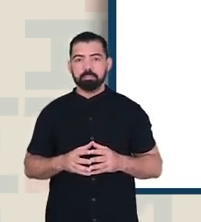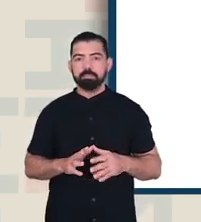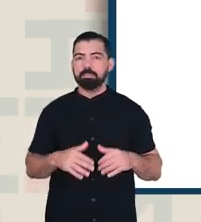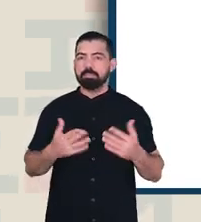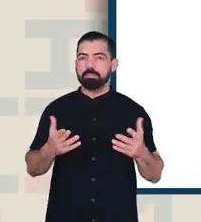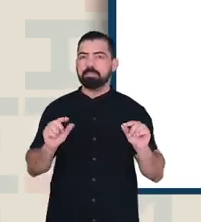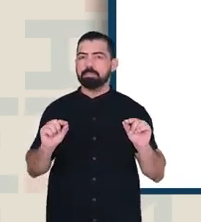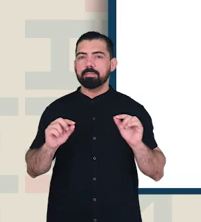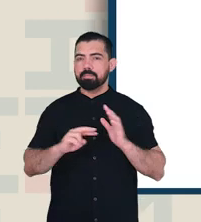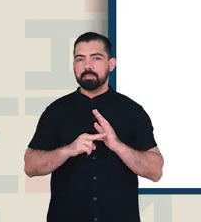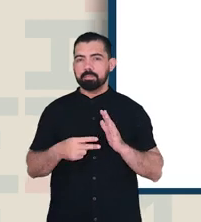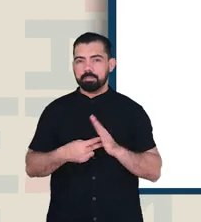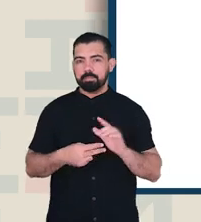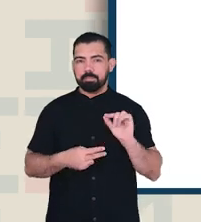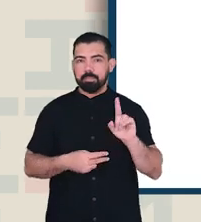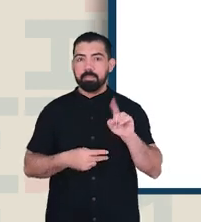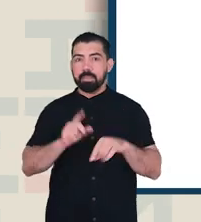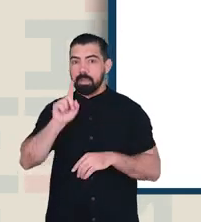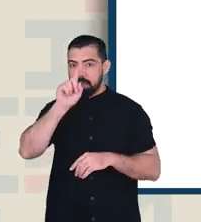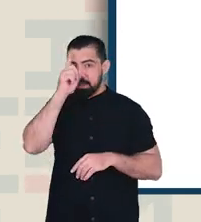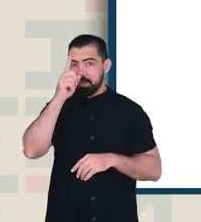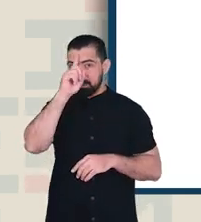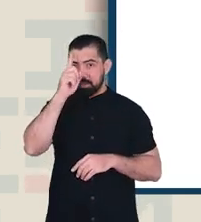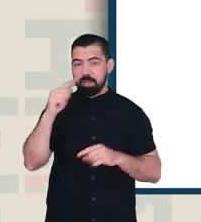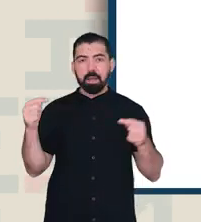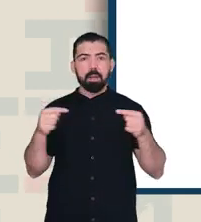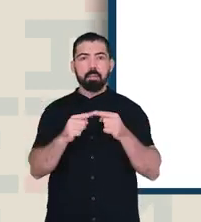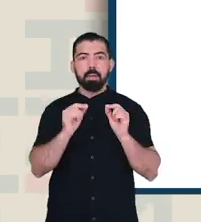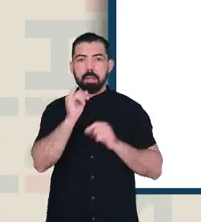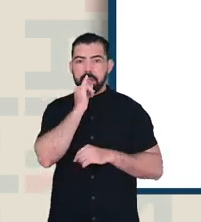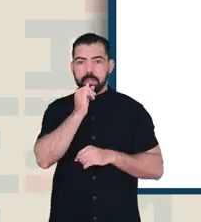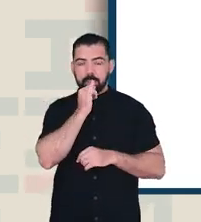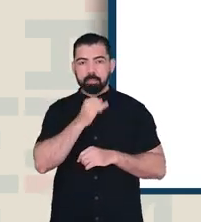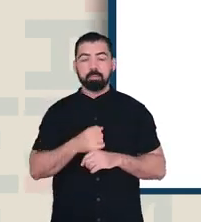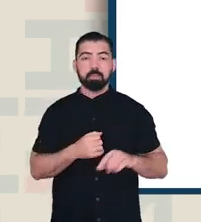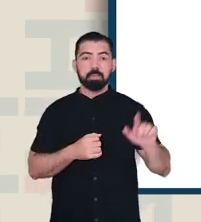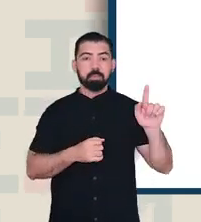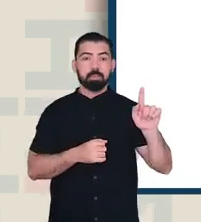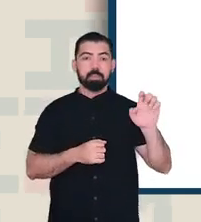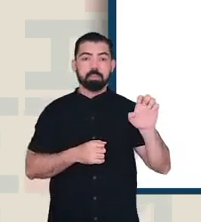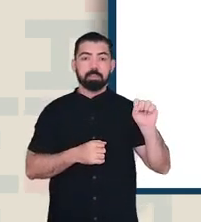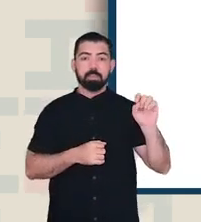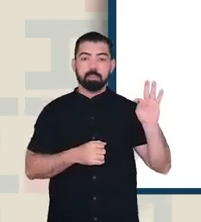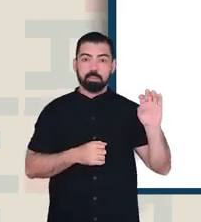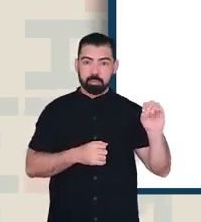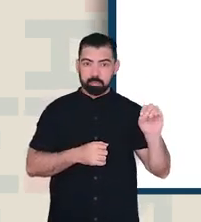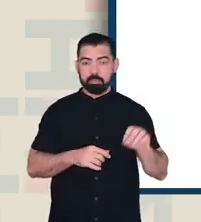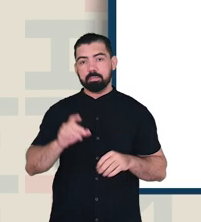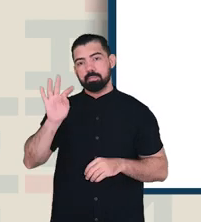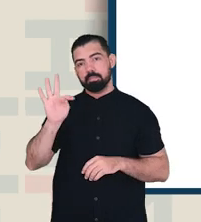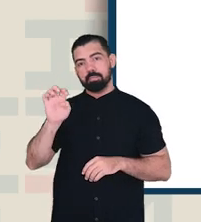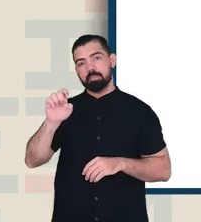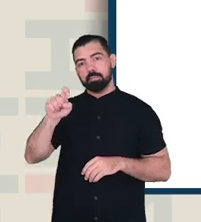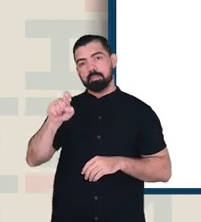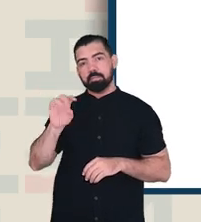Então, essa é um pouquinho a ideia entre gesto e textura. Agora eu queria